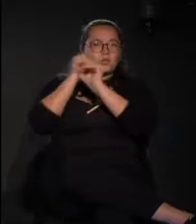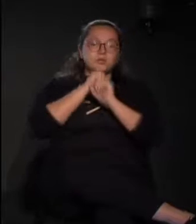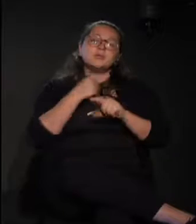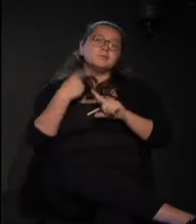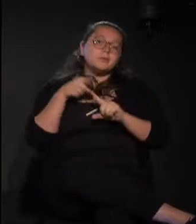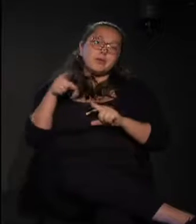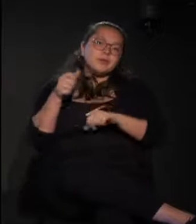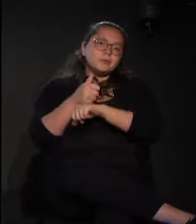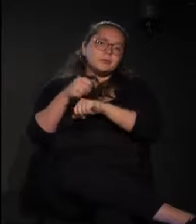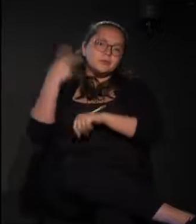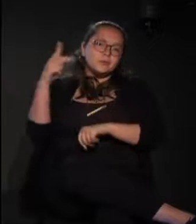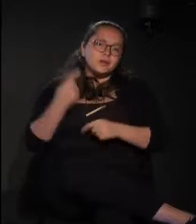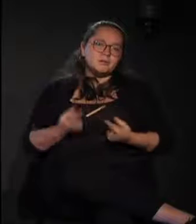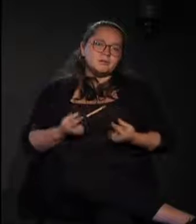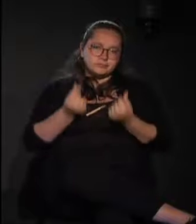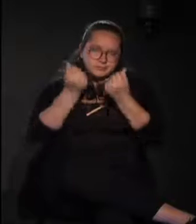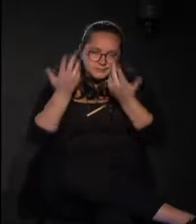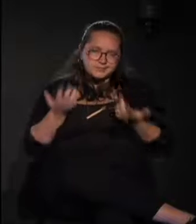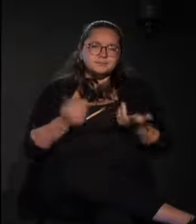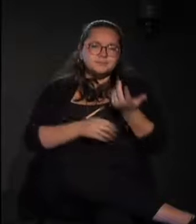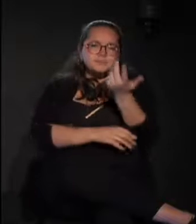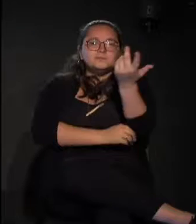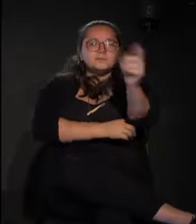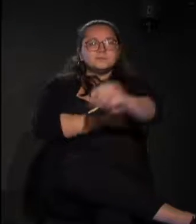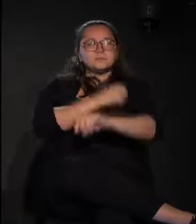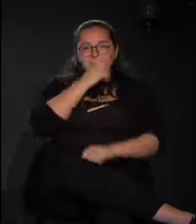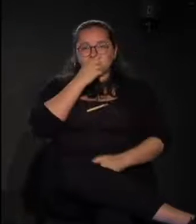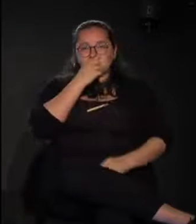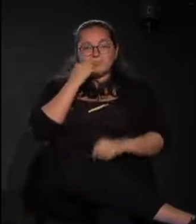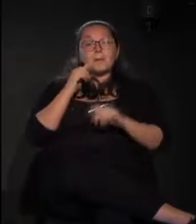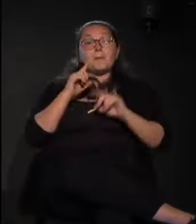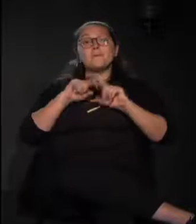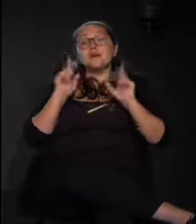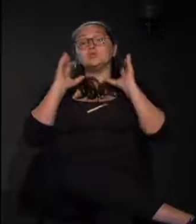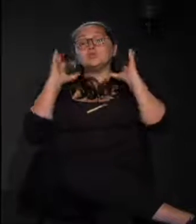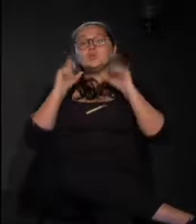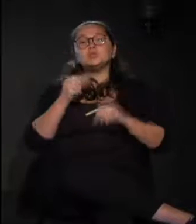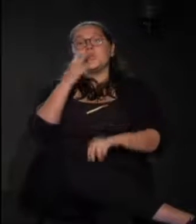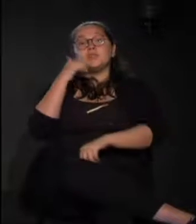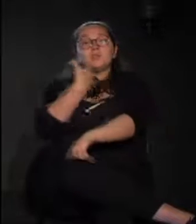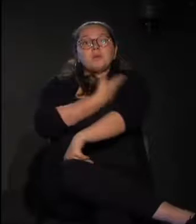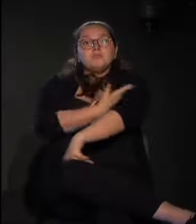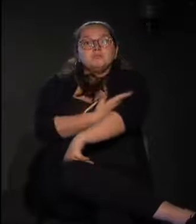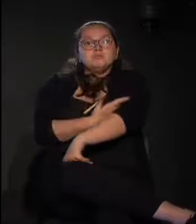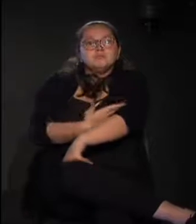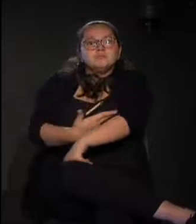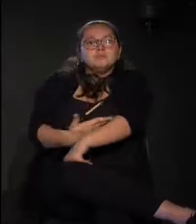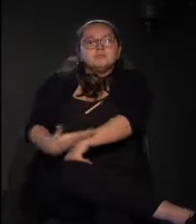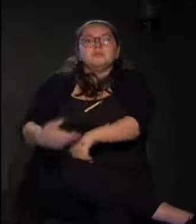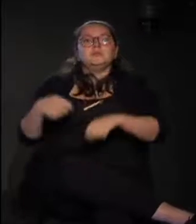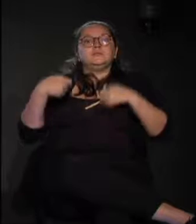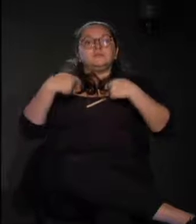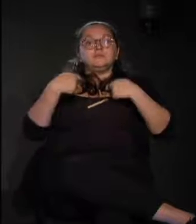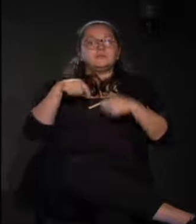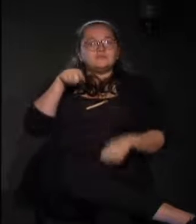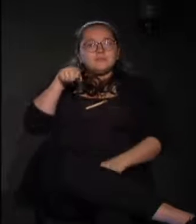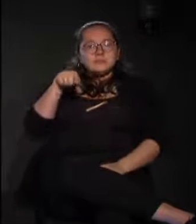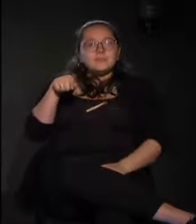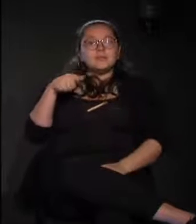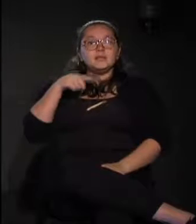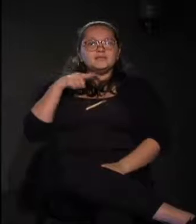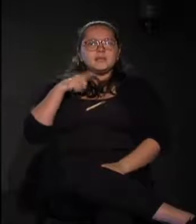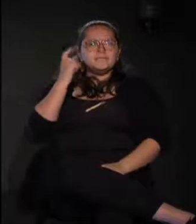mas mas tudo é tudo obedece a uma espécie de mania uma compulsão pela contagem é uma espécie de conta